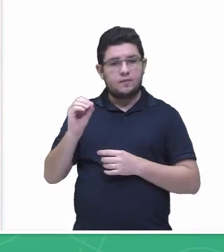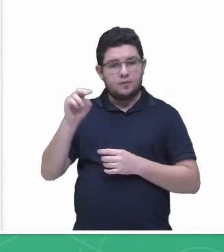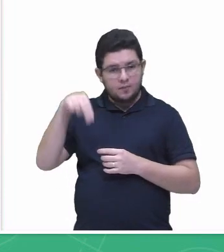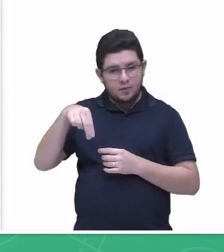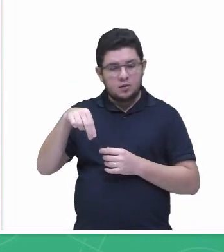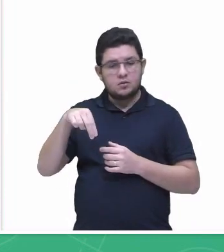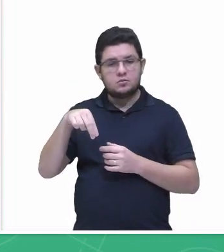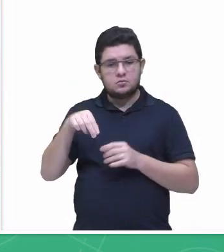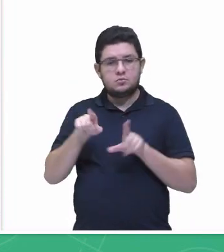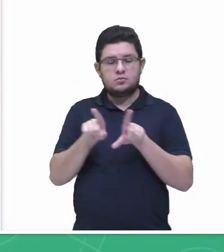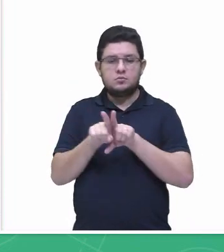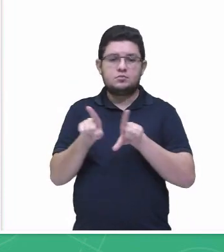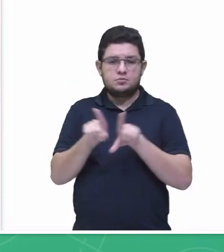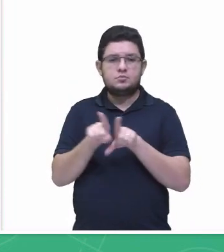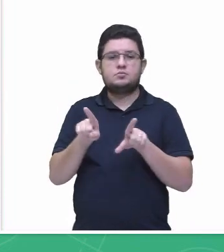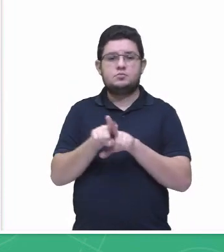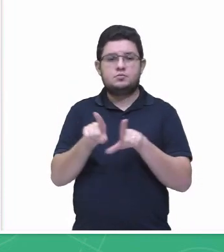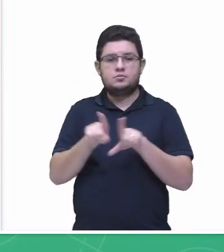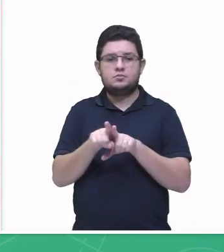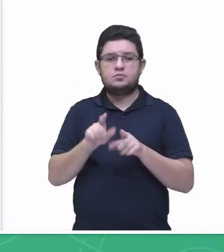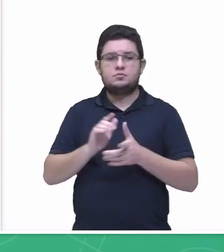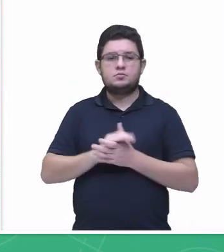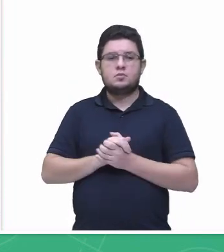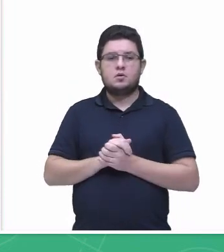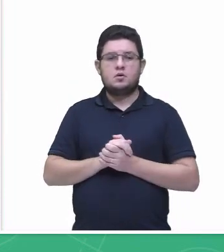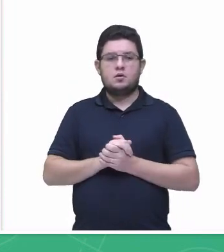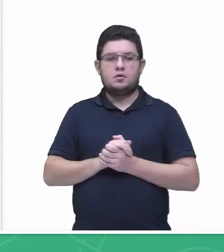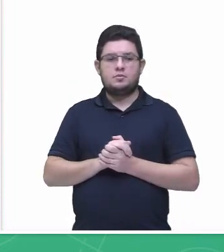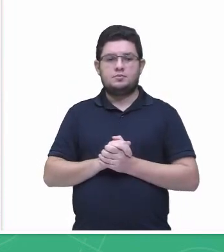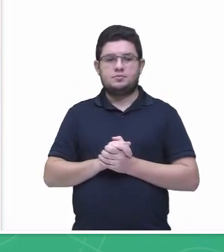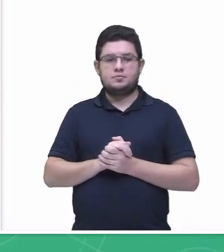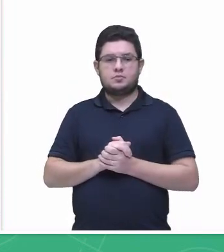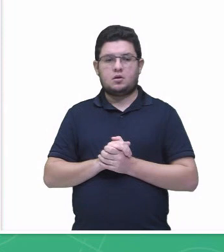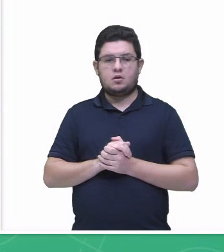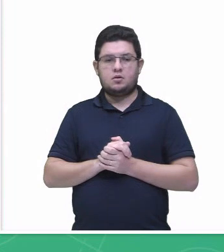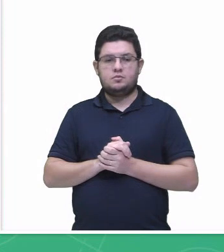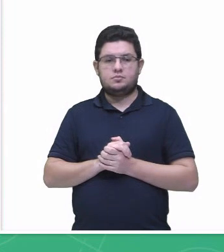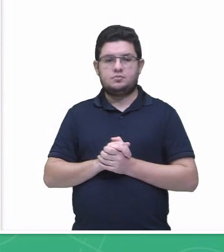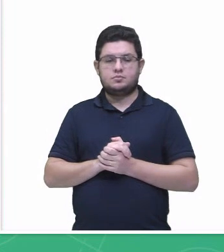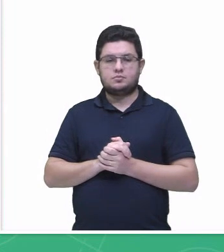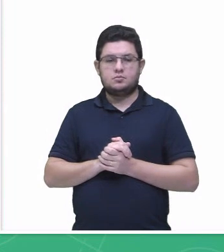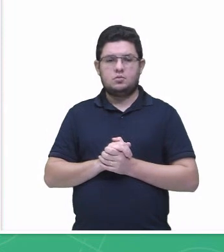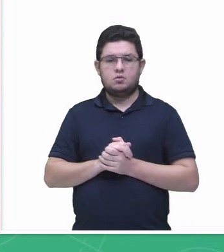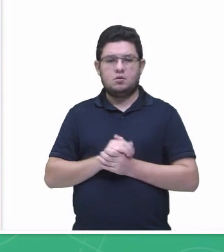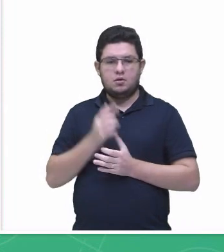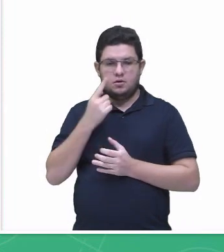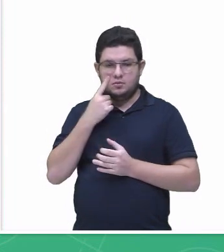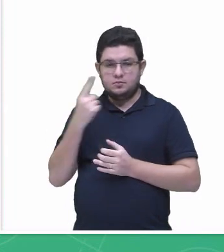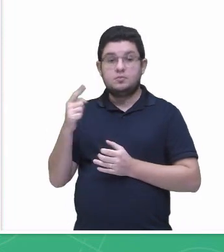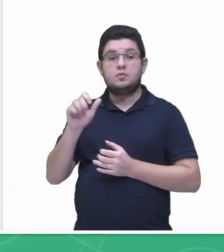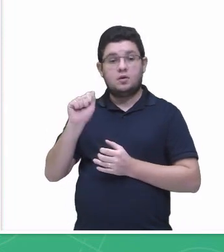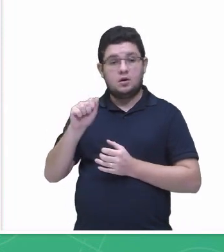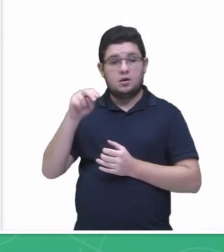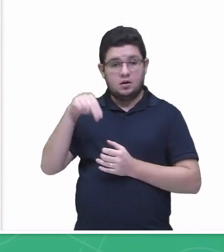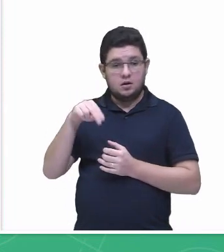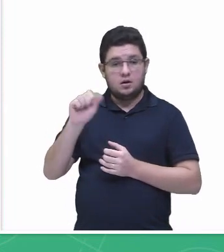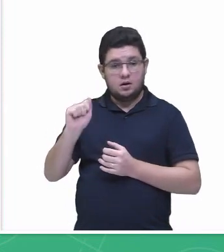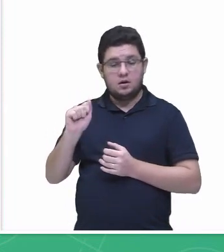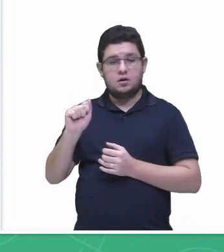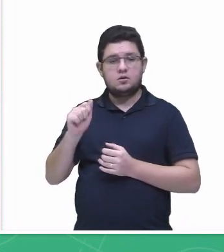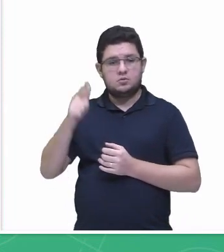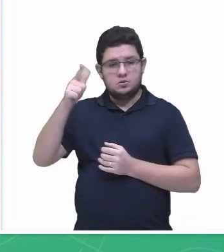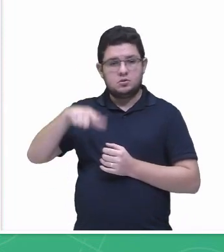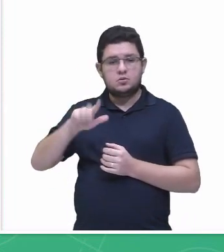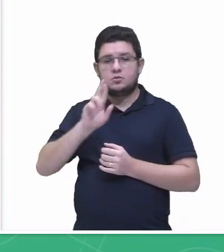do Madison André, né? Também não está aparecendo a letra que ele marcou. Ana Paula,